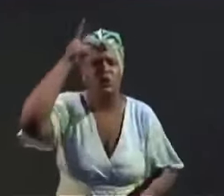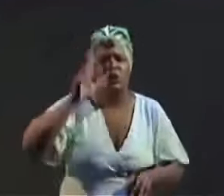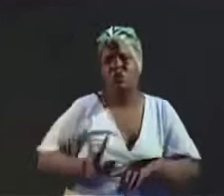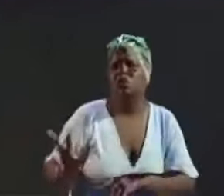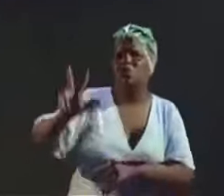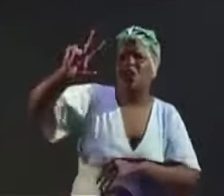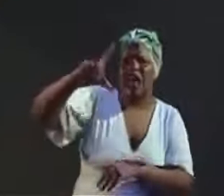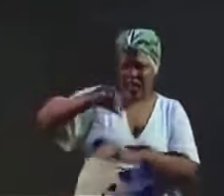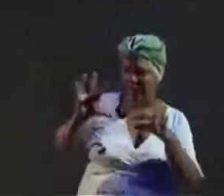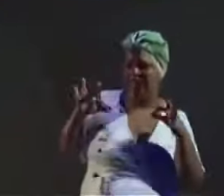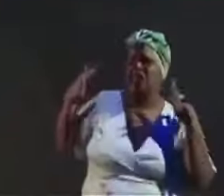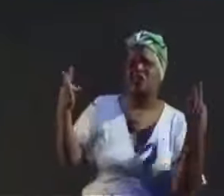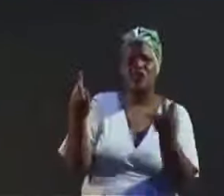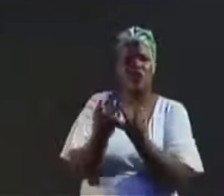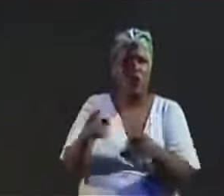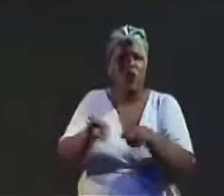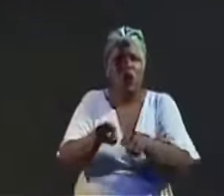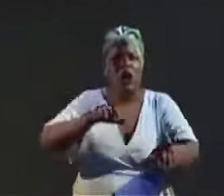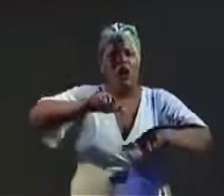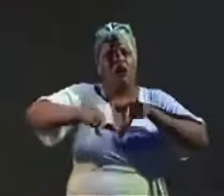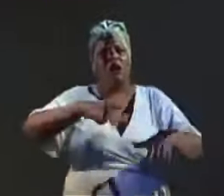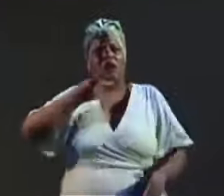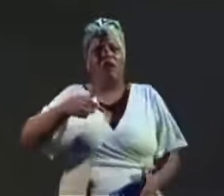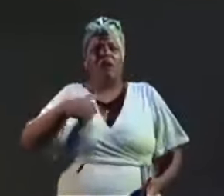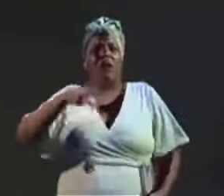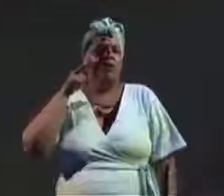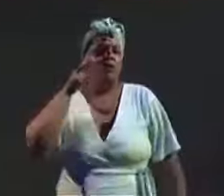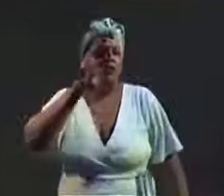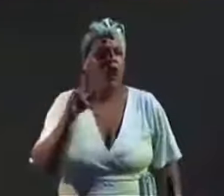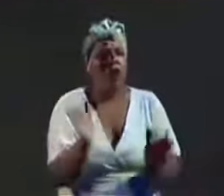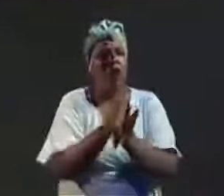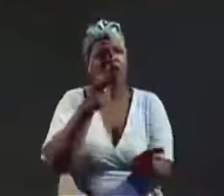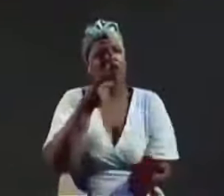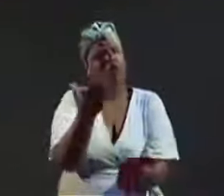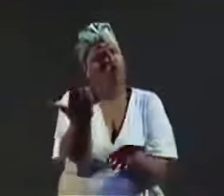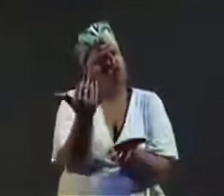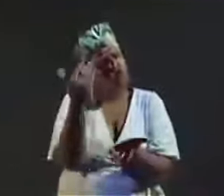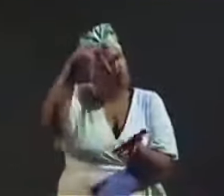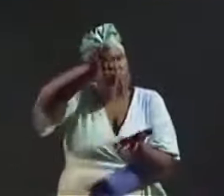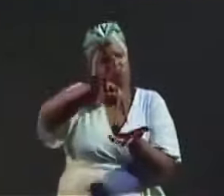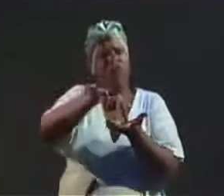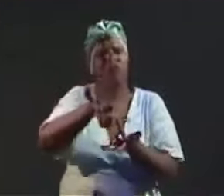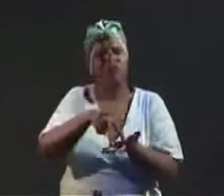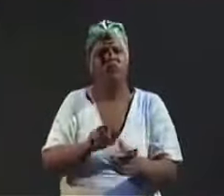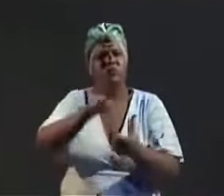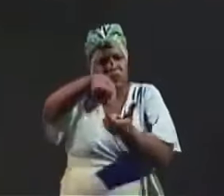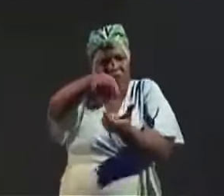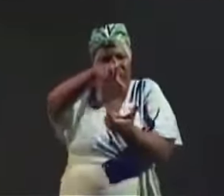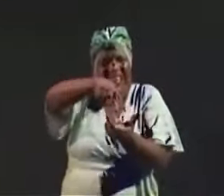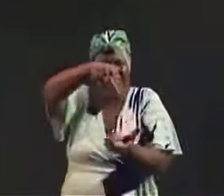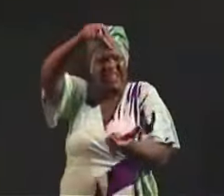vira, né, família? Quem tem muito pode focar o terror. Faz de conta que tudo é verso e prosa, pro pivete é lei. Palavra em destaque,